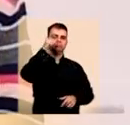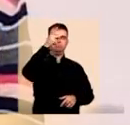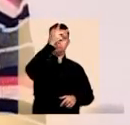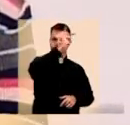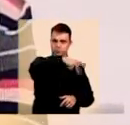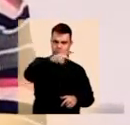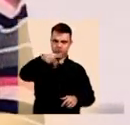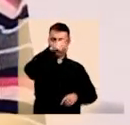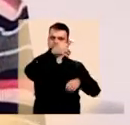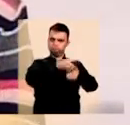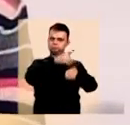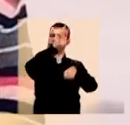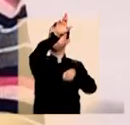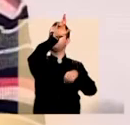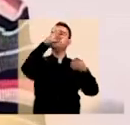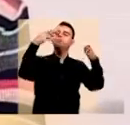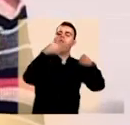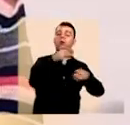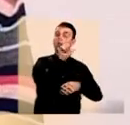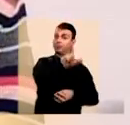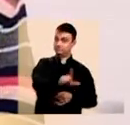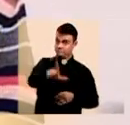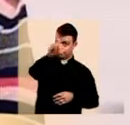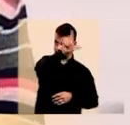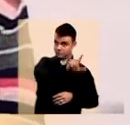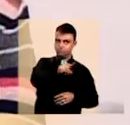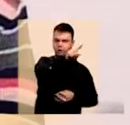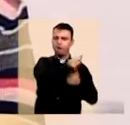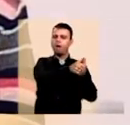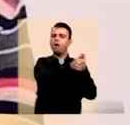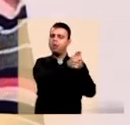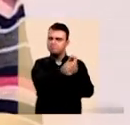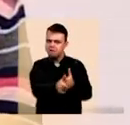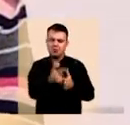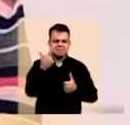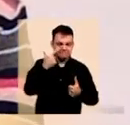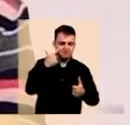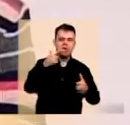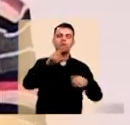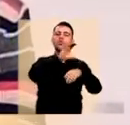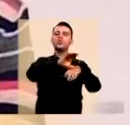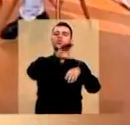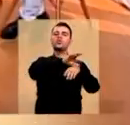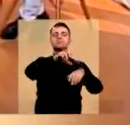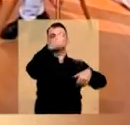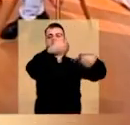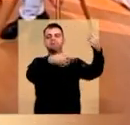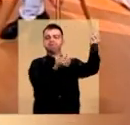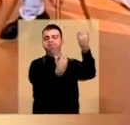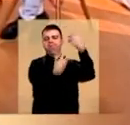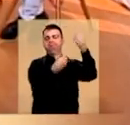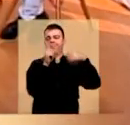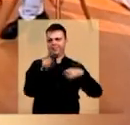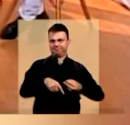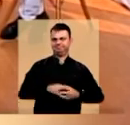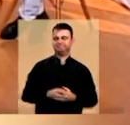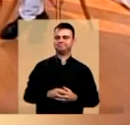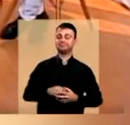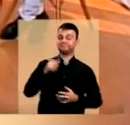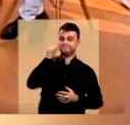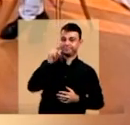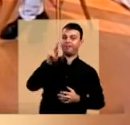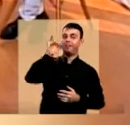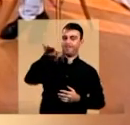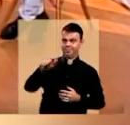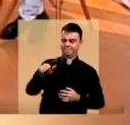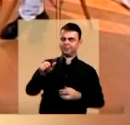professora que é doutora em literatura, que vai acompanhar, que vai coordenar o curso. Karina, você, 2 grandes